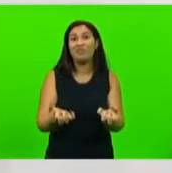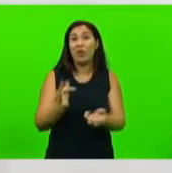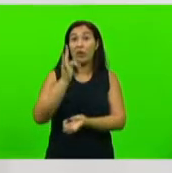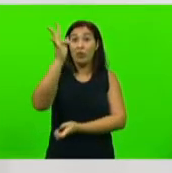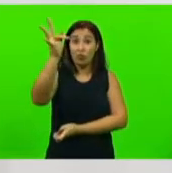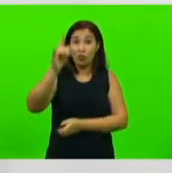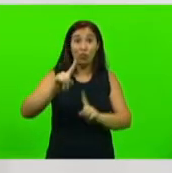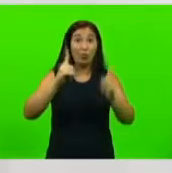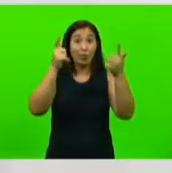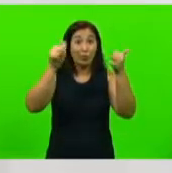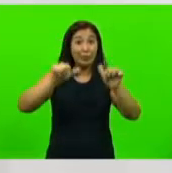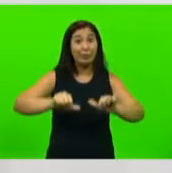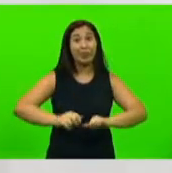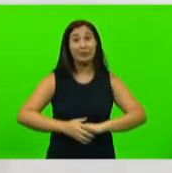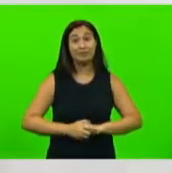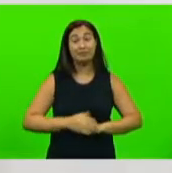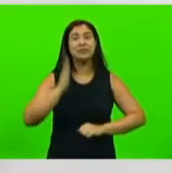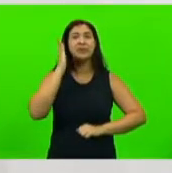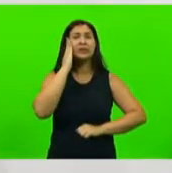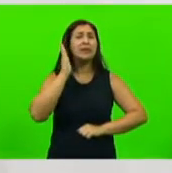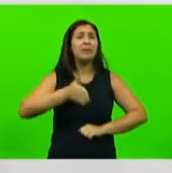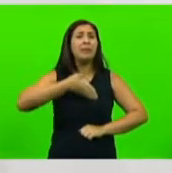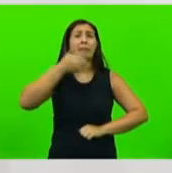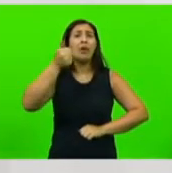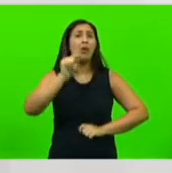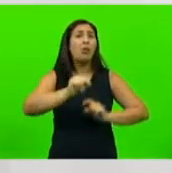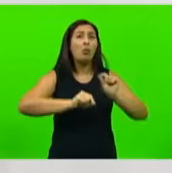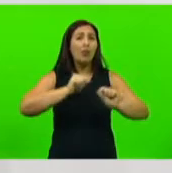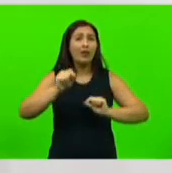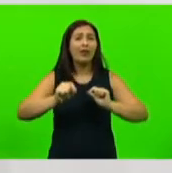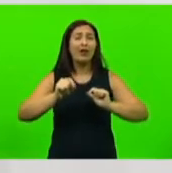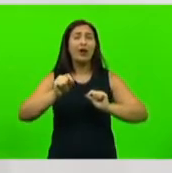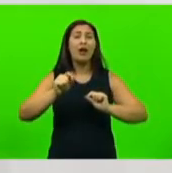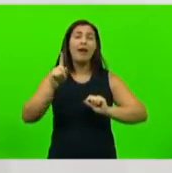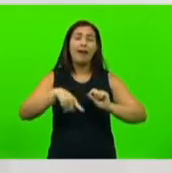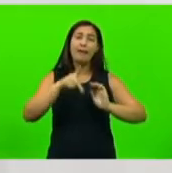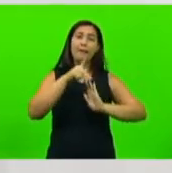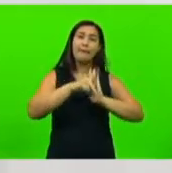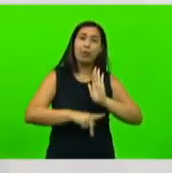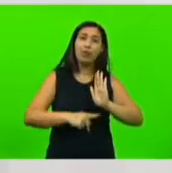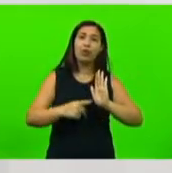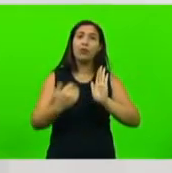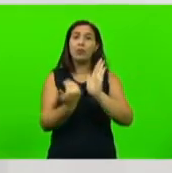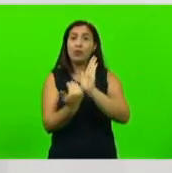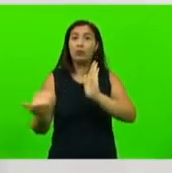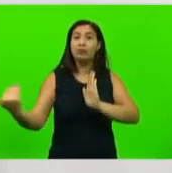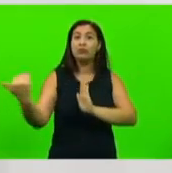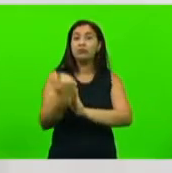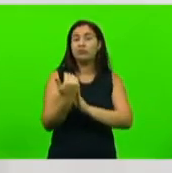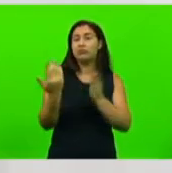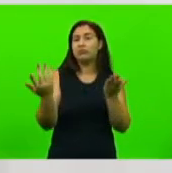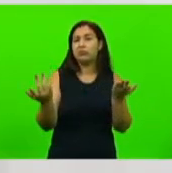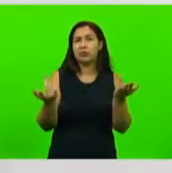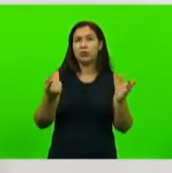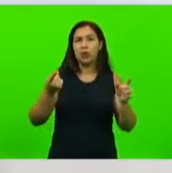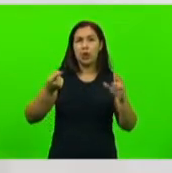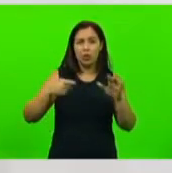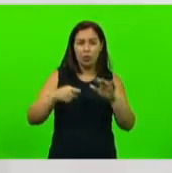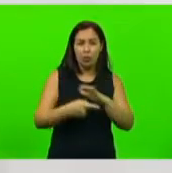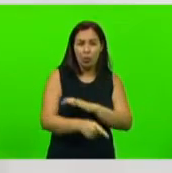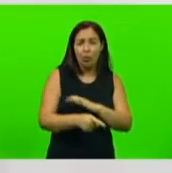boas. Nós sabemos que o melhor são os programas maiores para cisternas, para fontes,